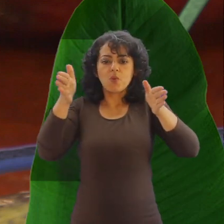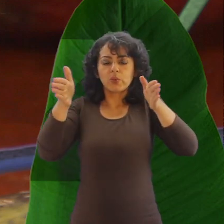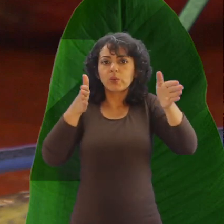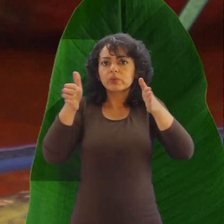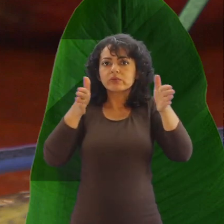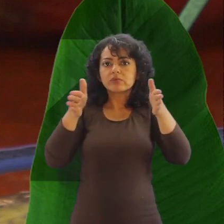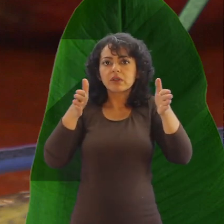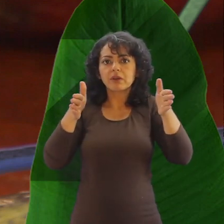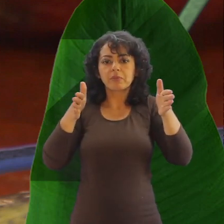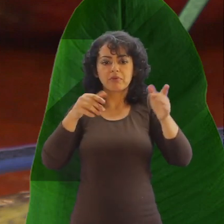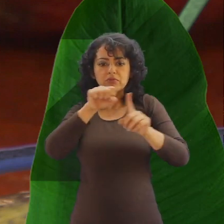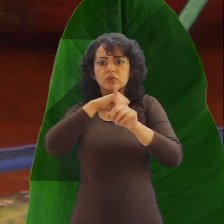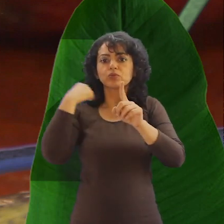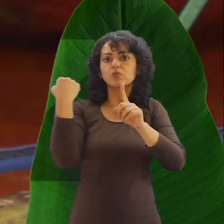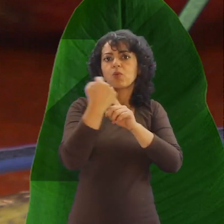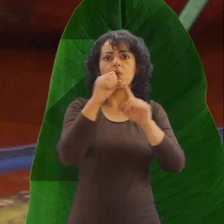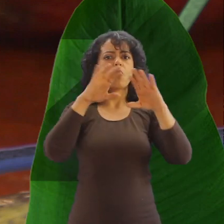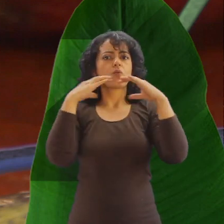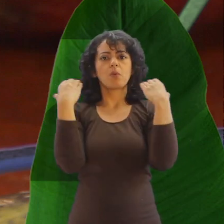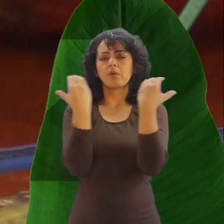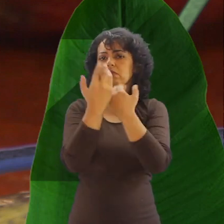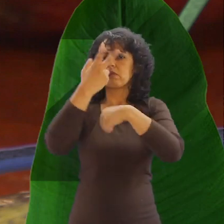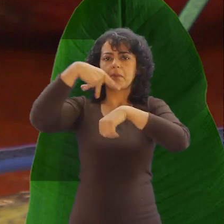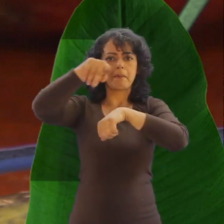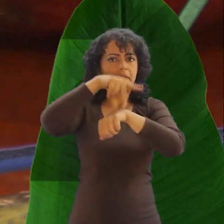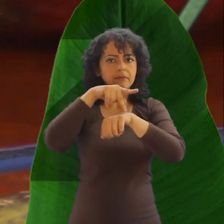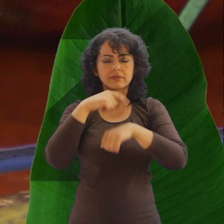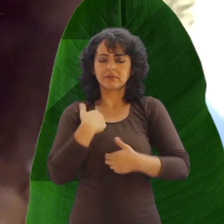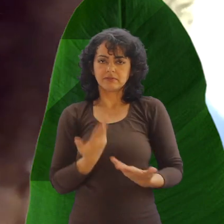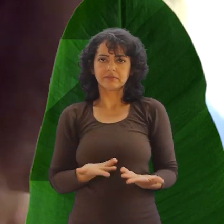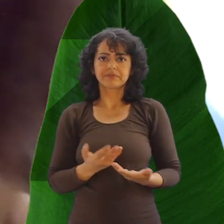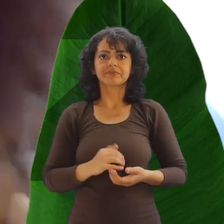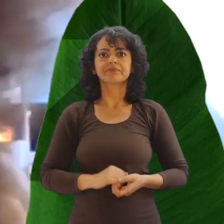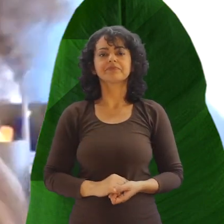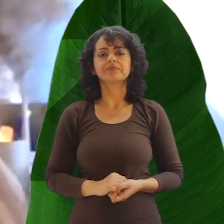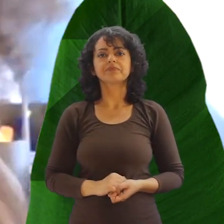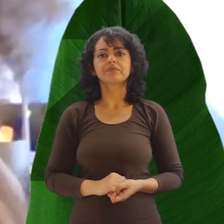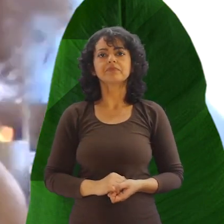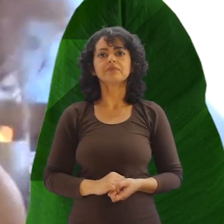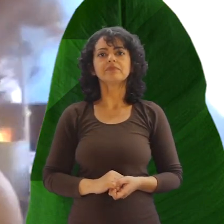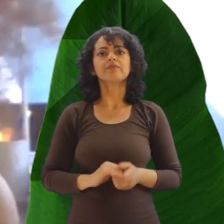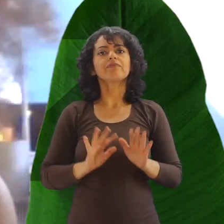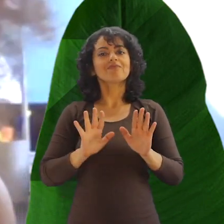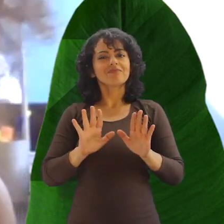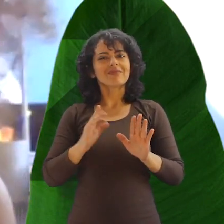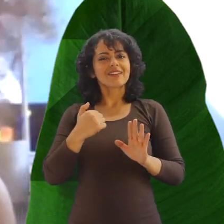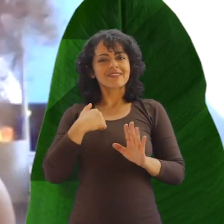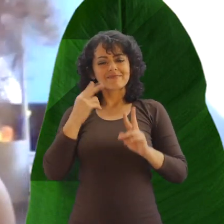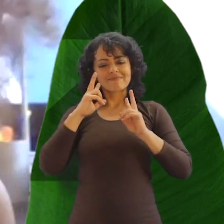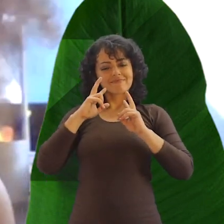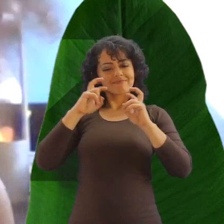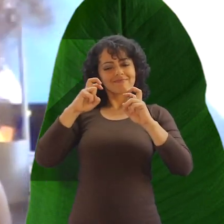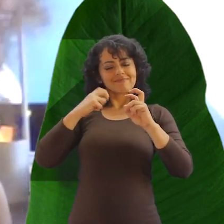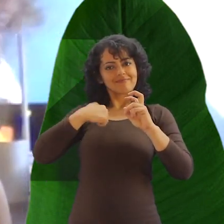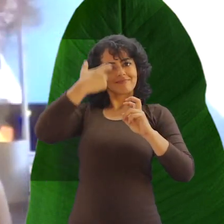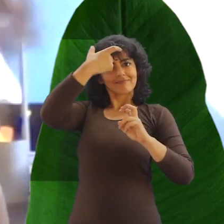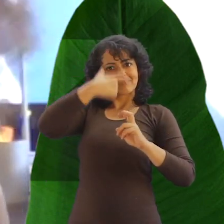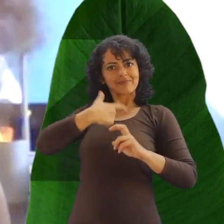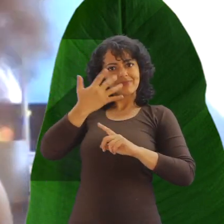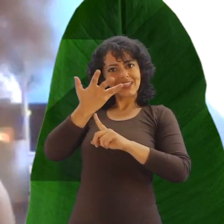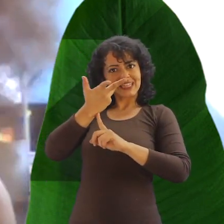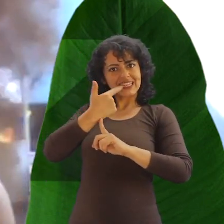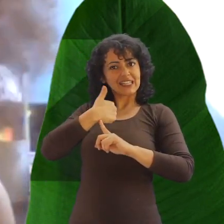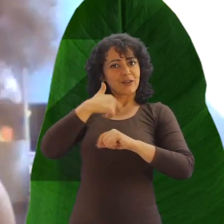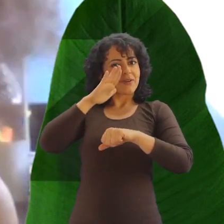tempo em que eu vivo na comunidade, no país, enfim. A descoberta de mim como artista